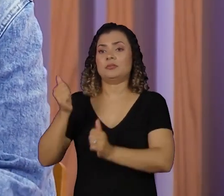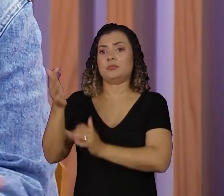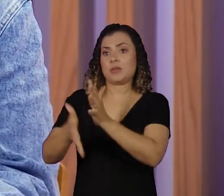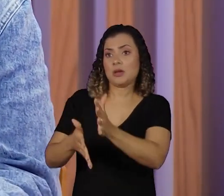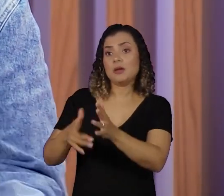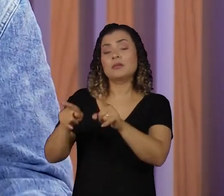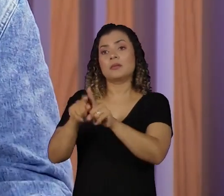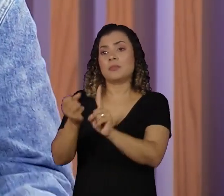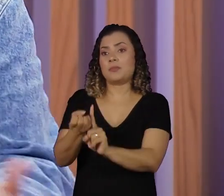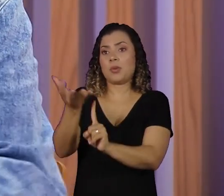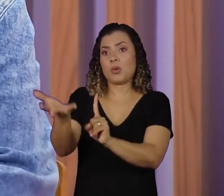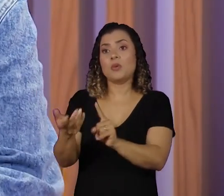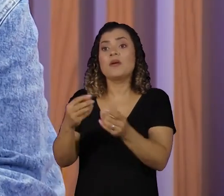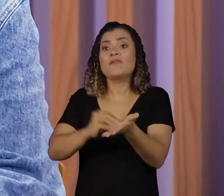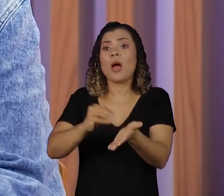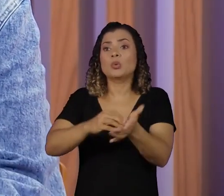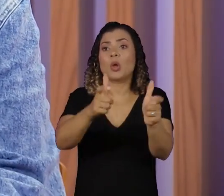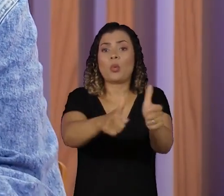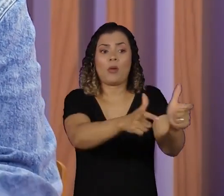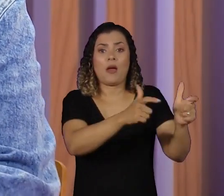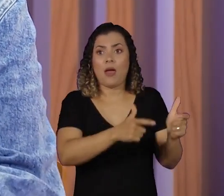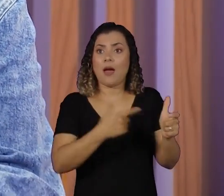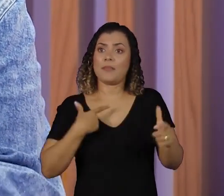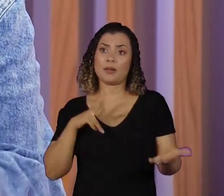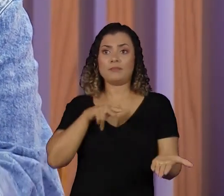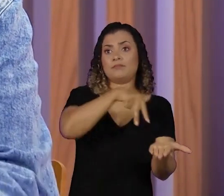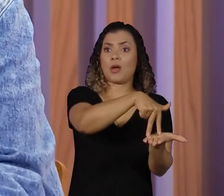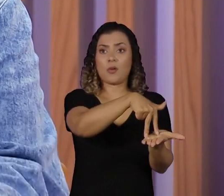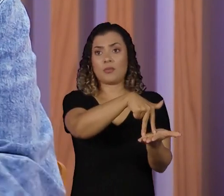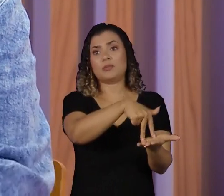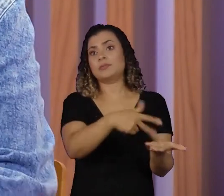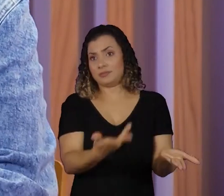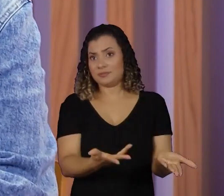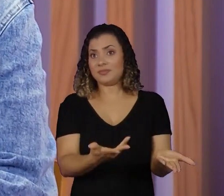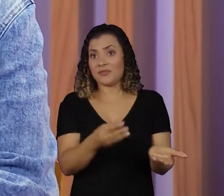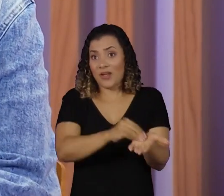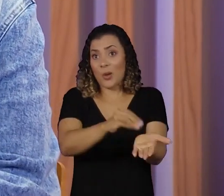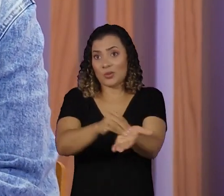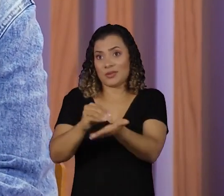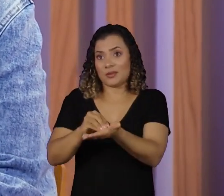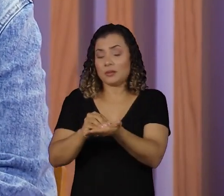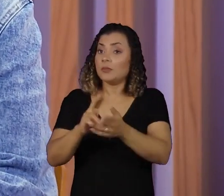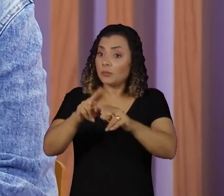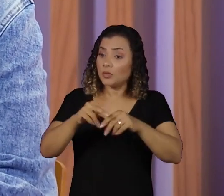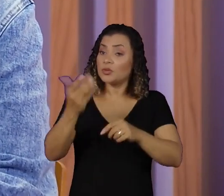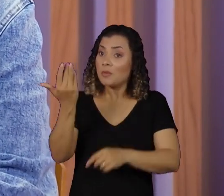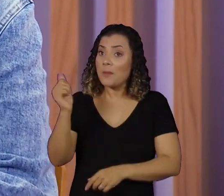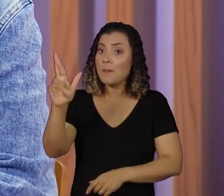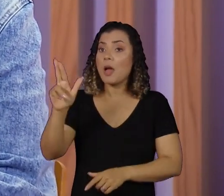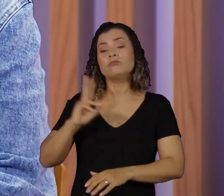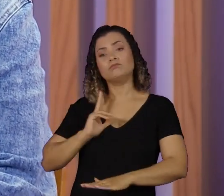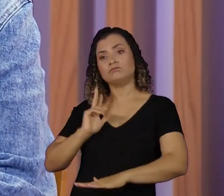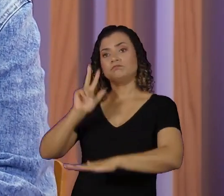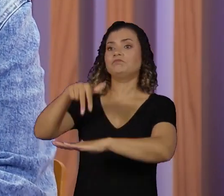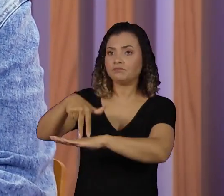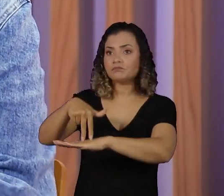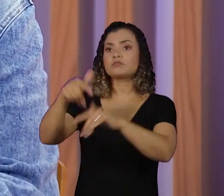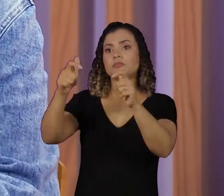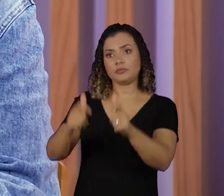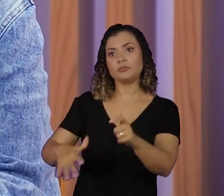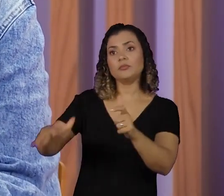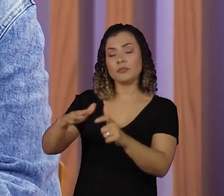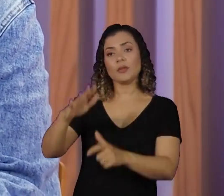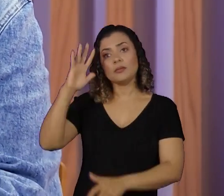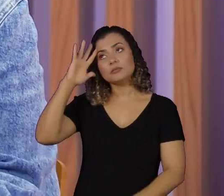pela falta de equipamento público e de recursos para poder a gente produzir a nossa cultura. Então, o bar, ele acaba sendo um dos lugares que, no